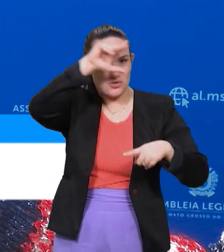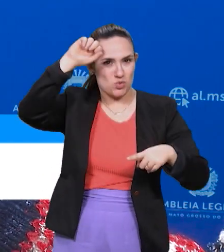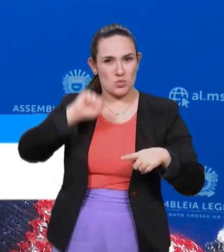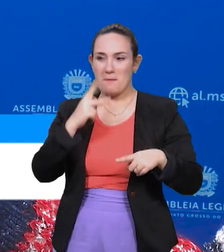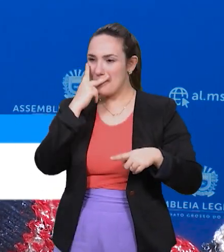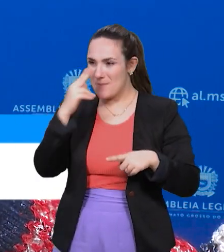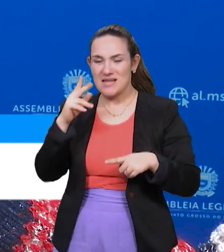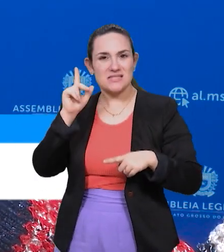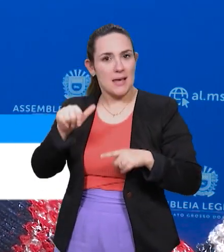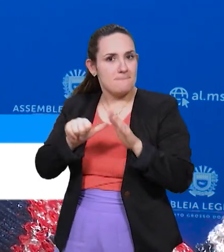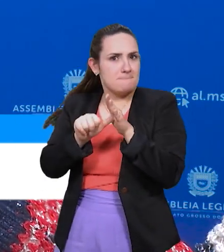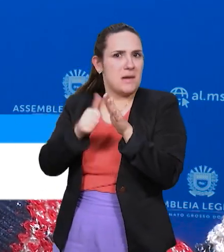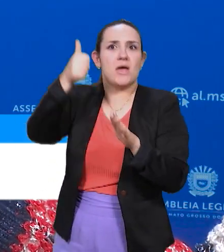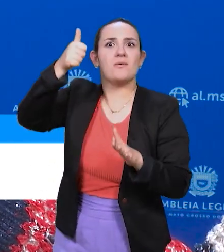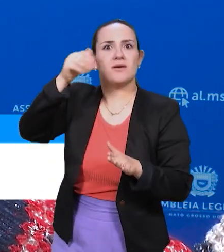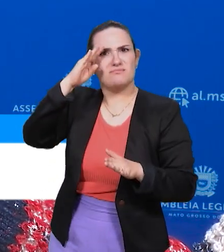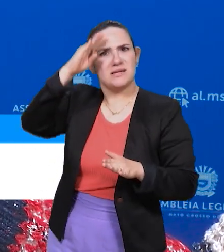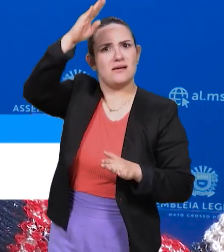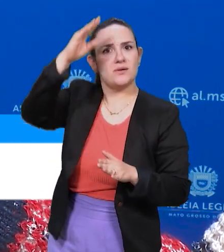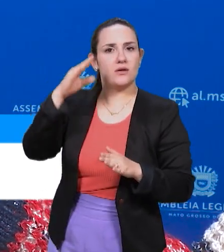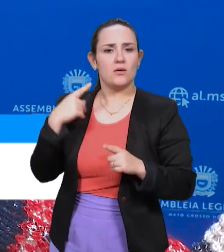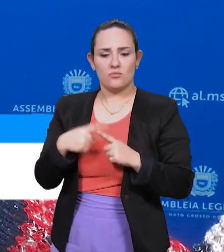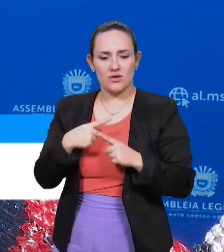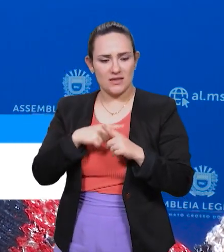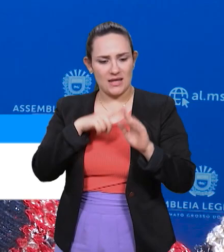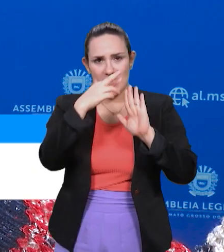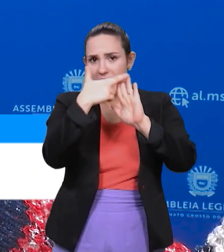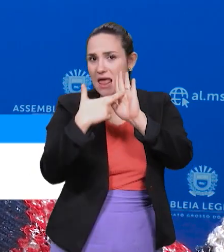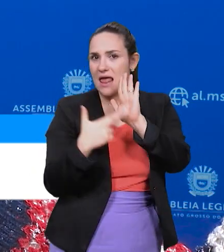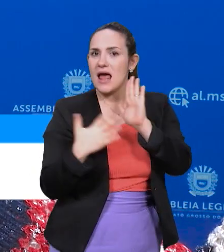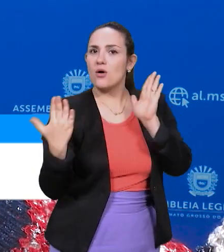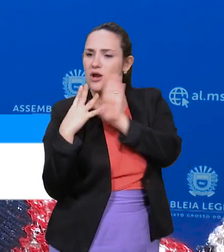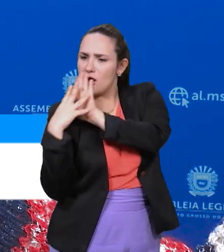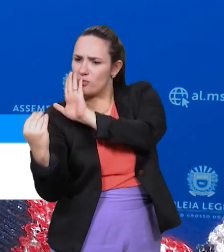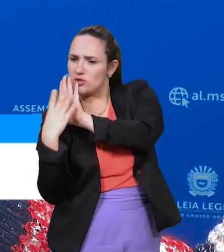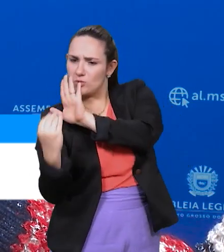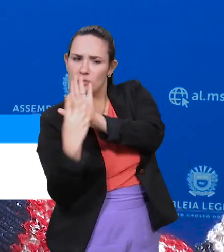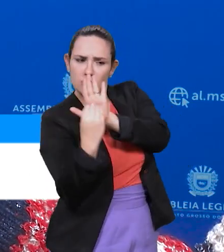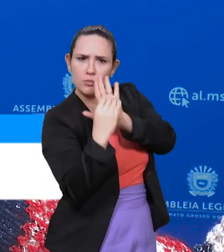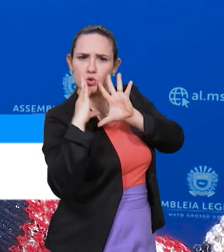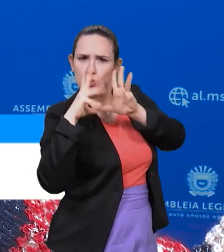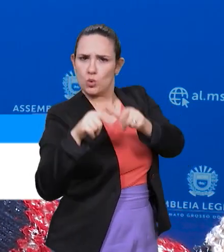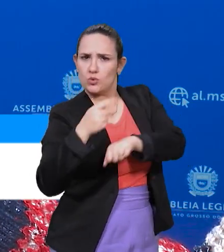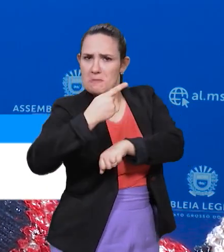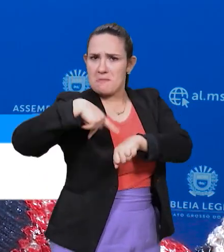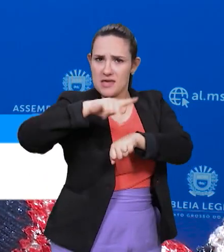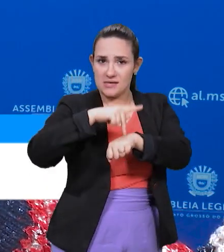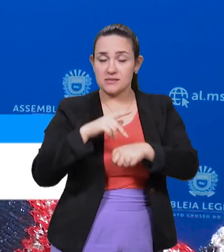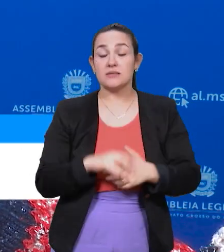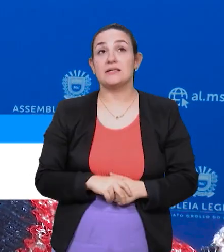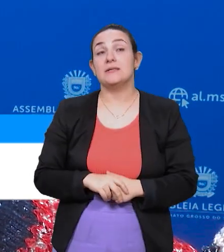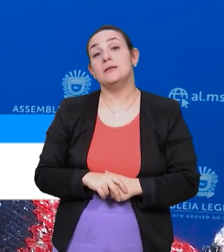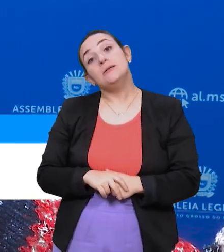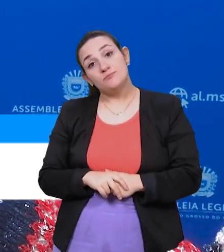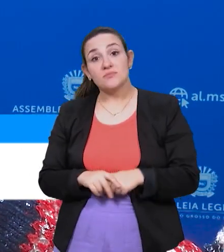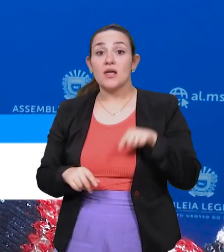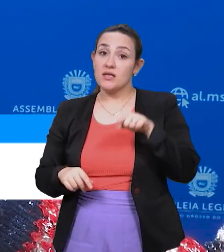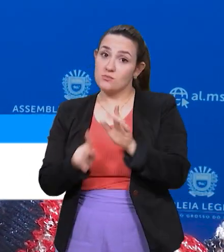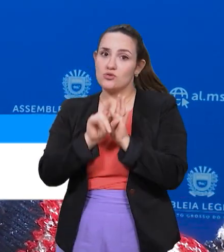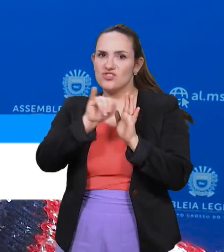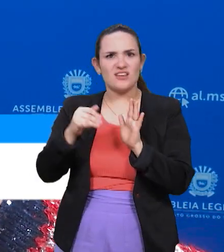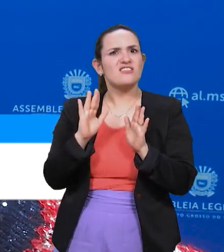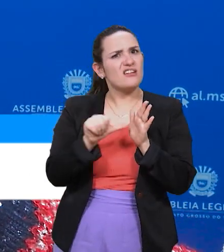numa situação aí, numa posição de vanguarda. Por quê? Porque é um projeto, um protocolo que pode servir de modelo para o restante do